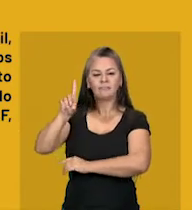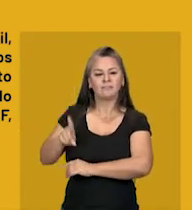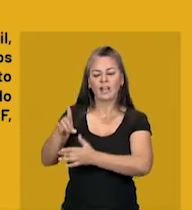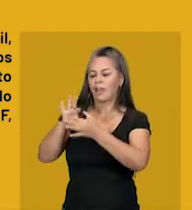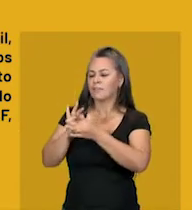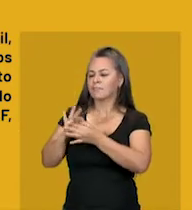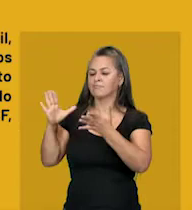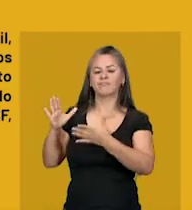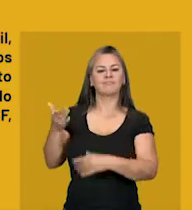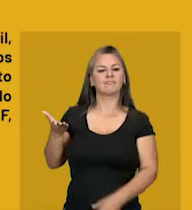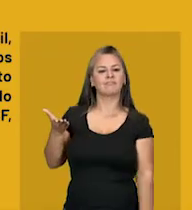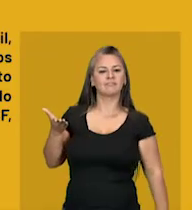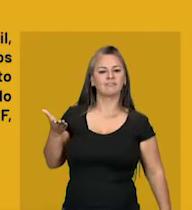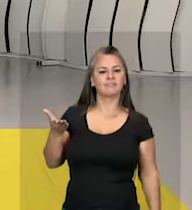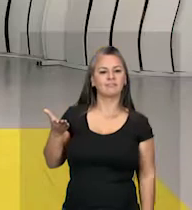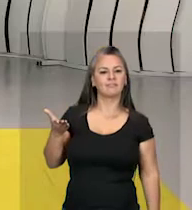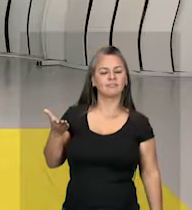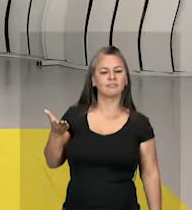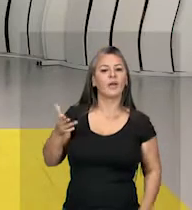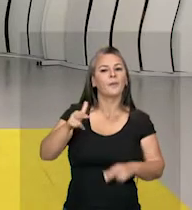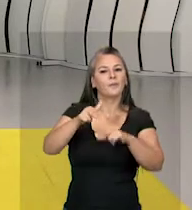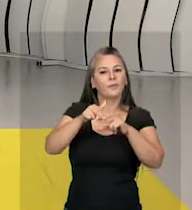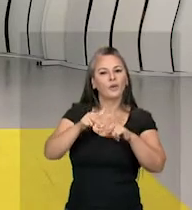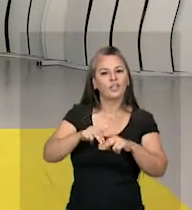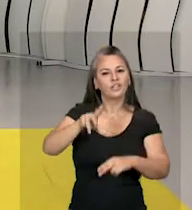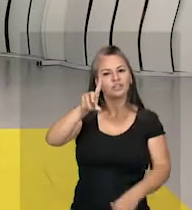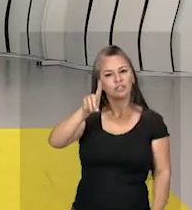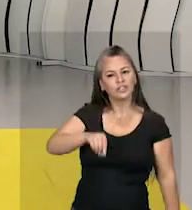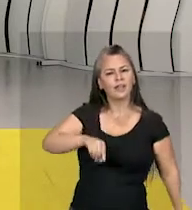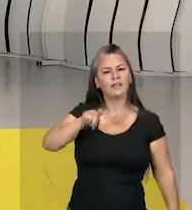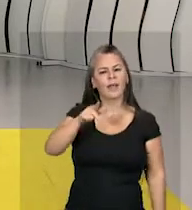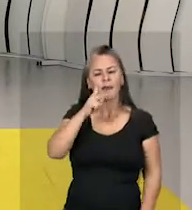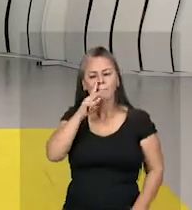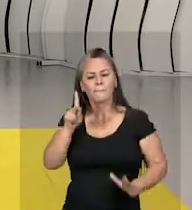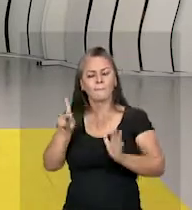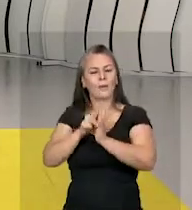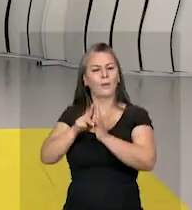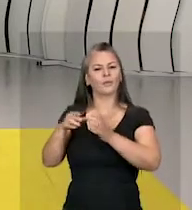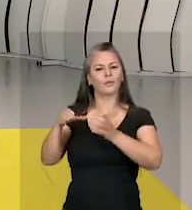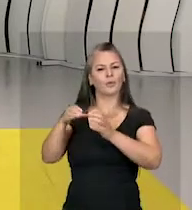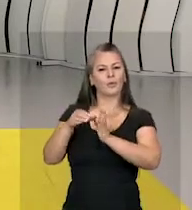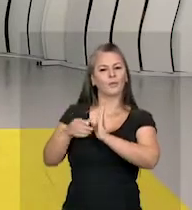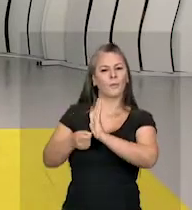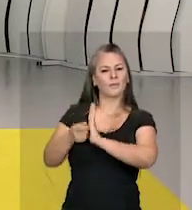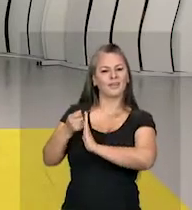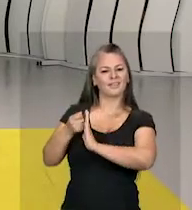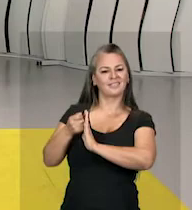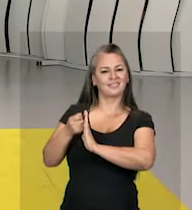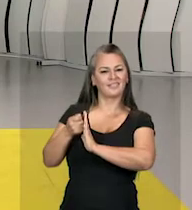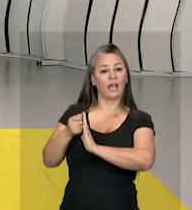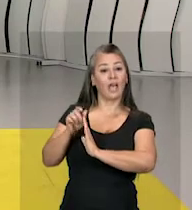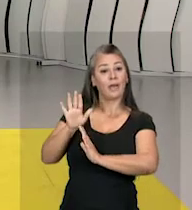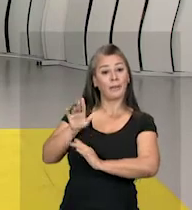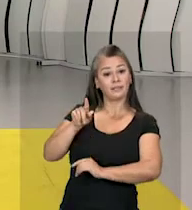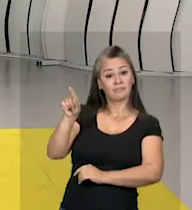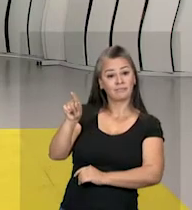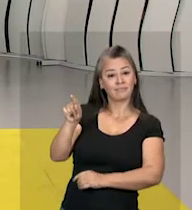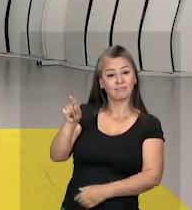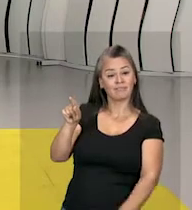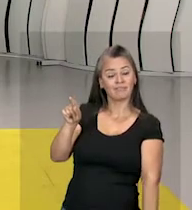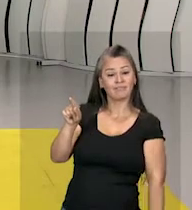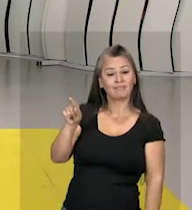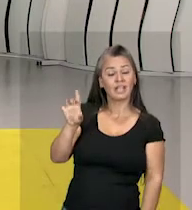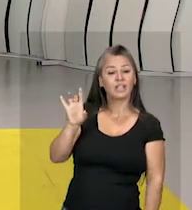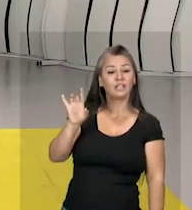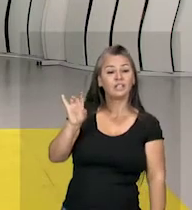quer direitos. Então, o direito hoje ele é considerado como um direito burguês, né? E esse direito, ele só fica na forma